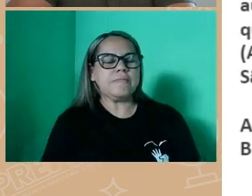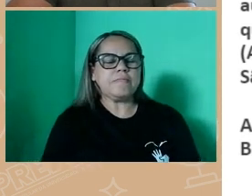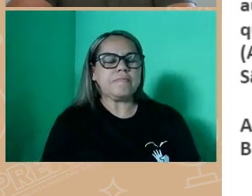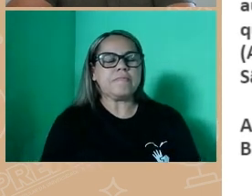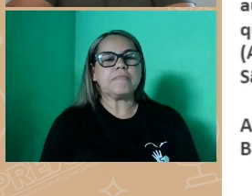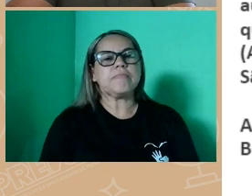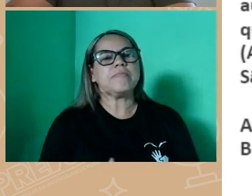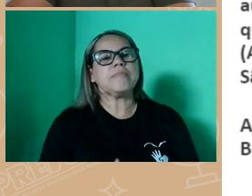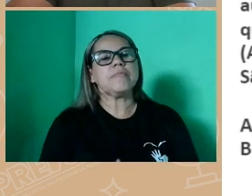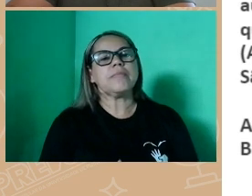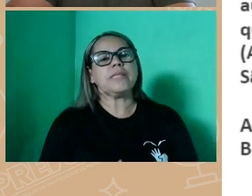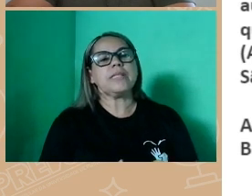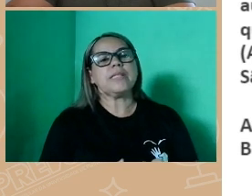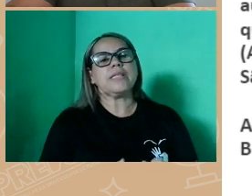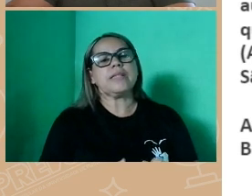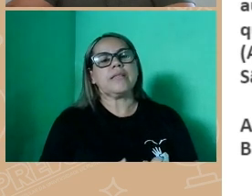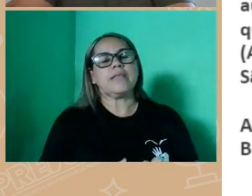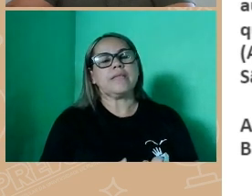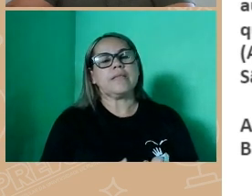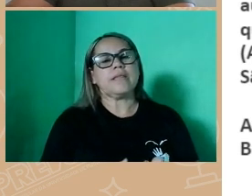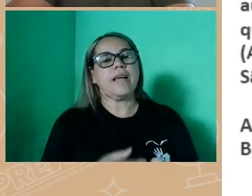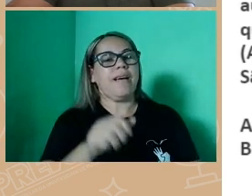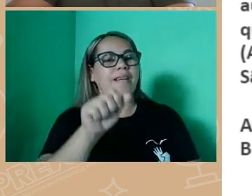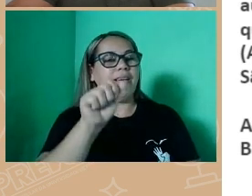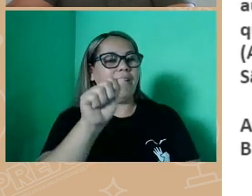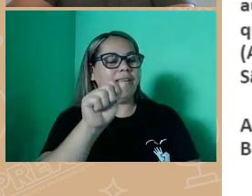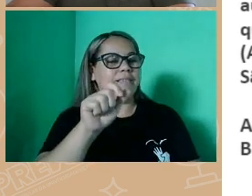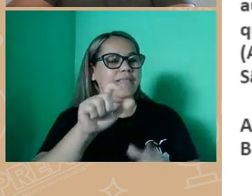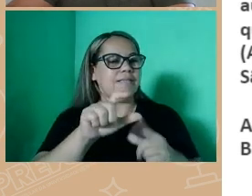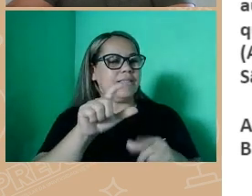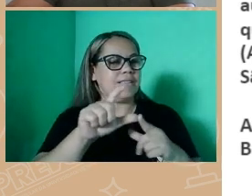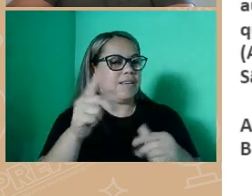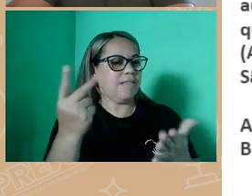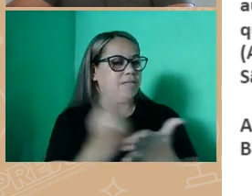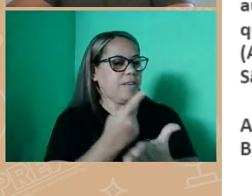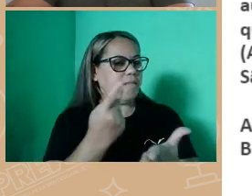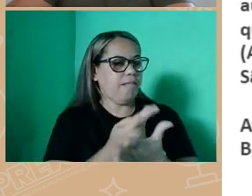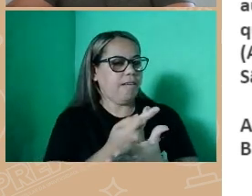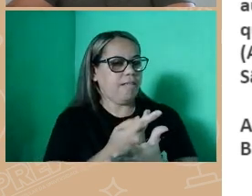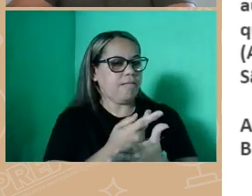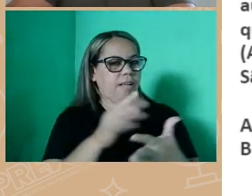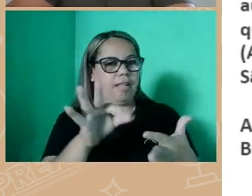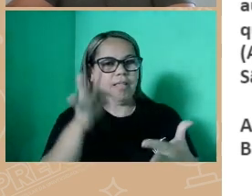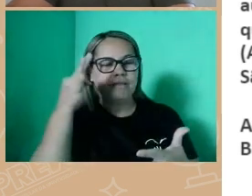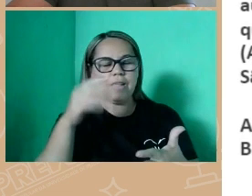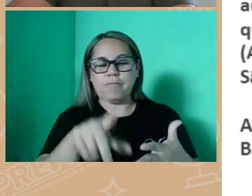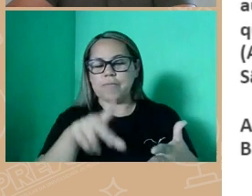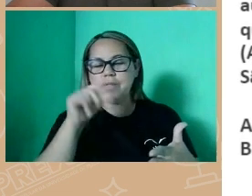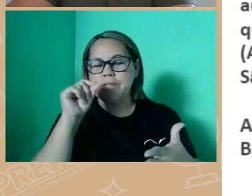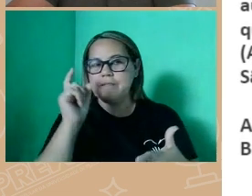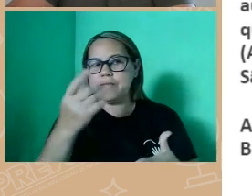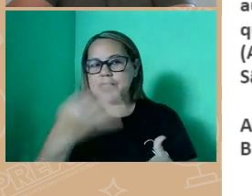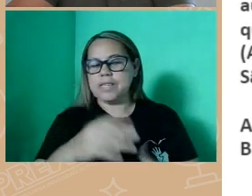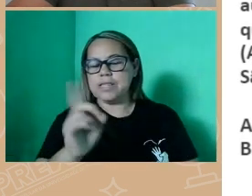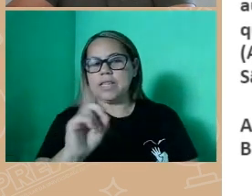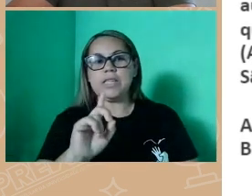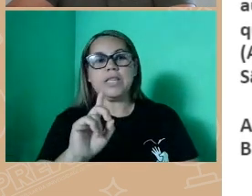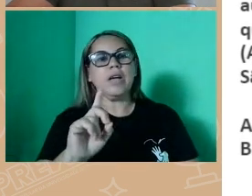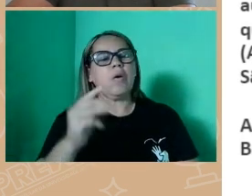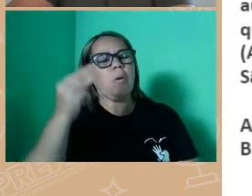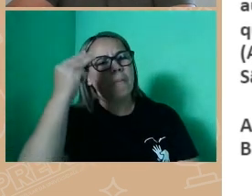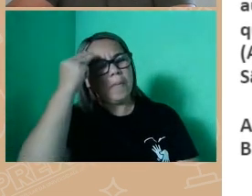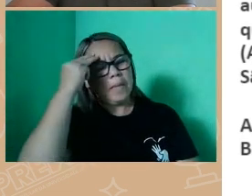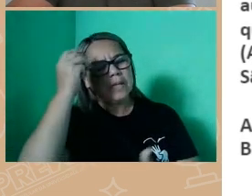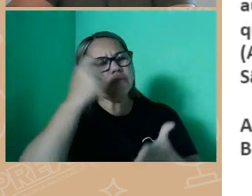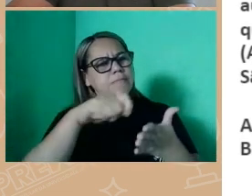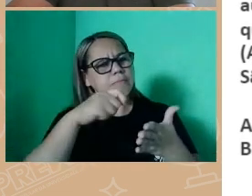A letra A ela está errada não é a alternativa correta o autor de memórias é o Brascubas mas o